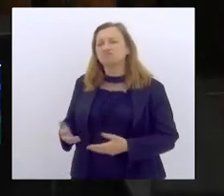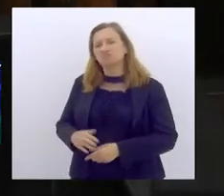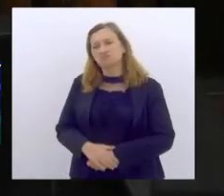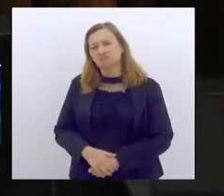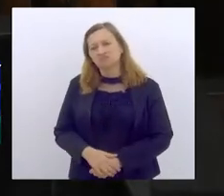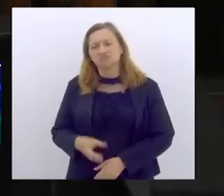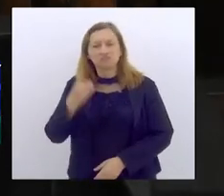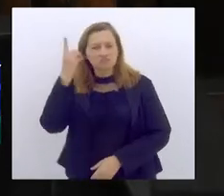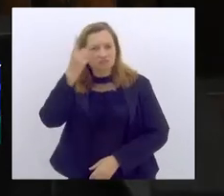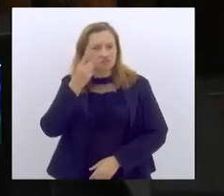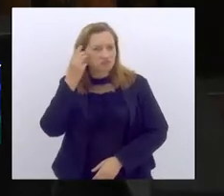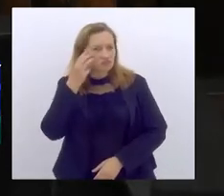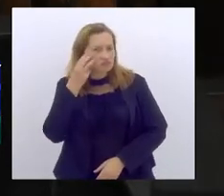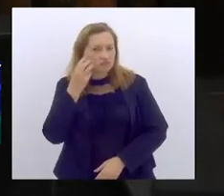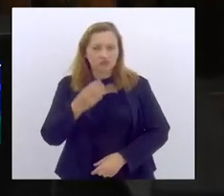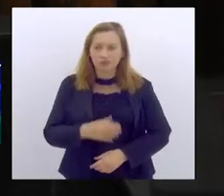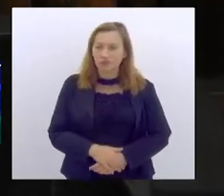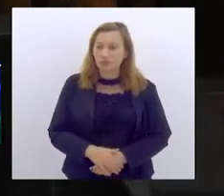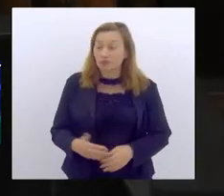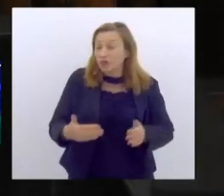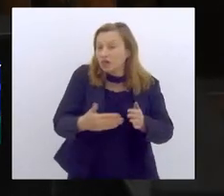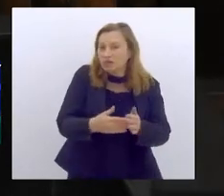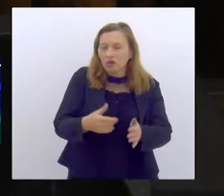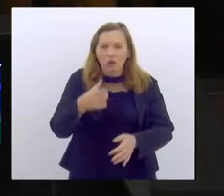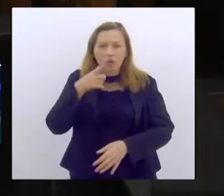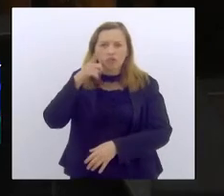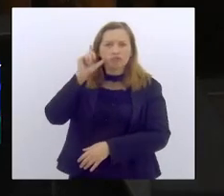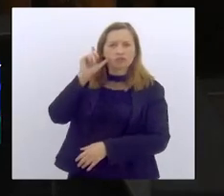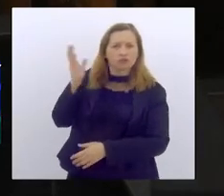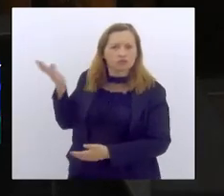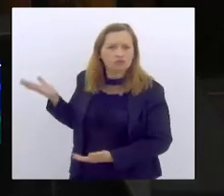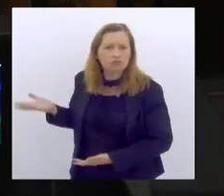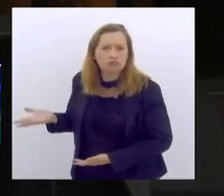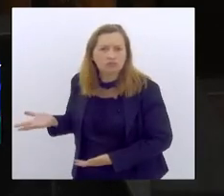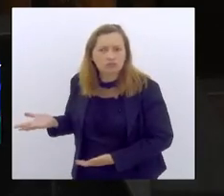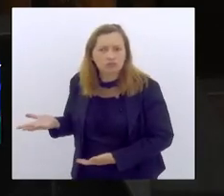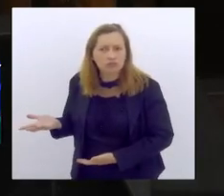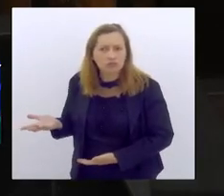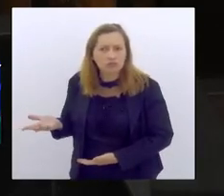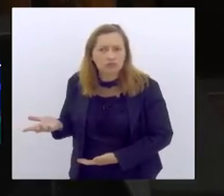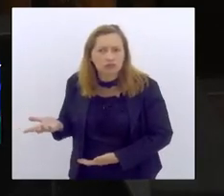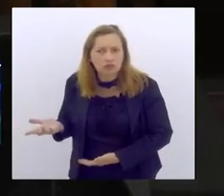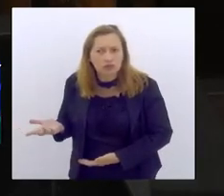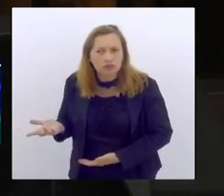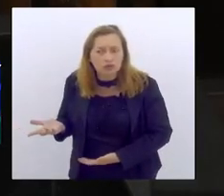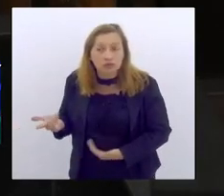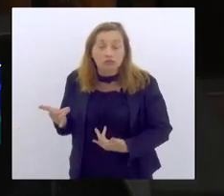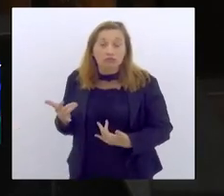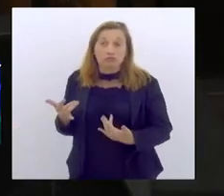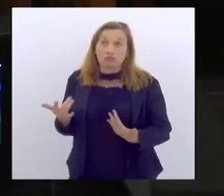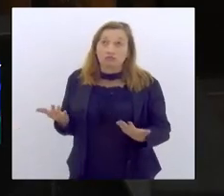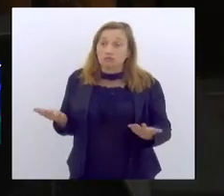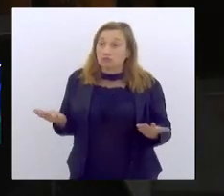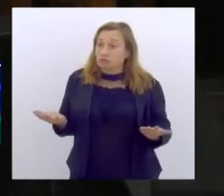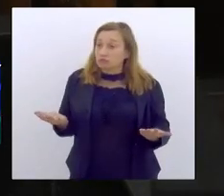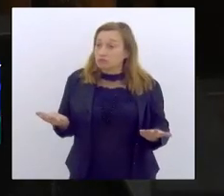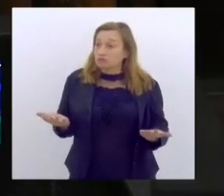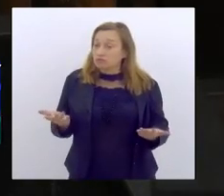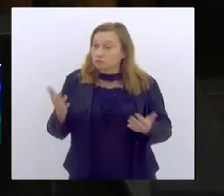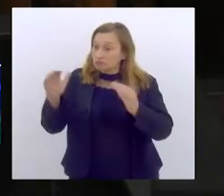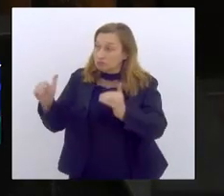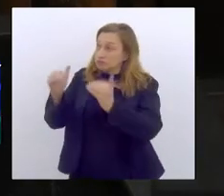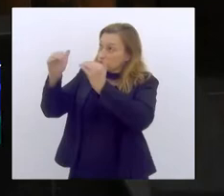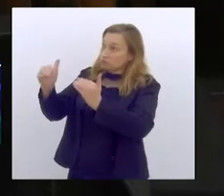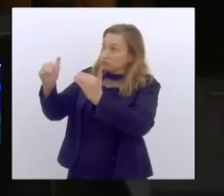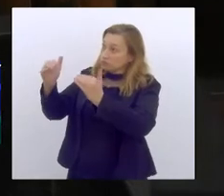waldeck o que até um dia de ontem Ou pelo menos e vossa